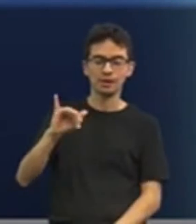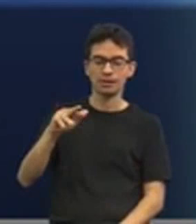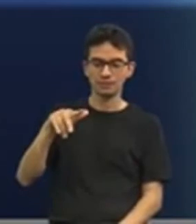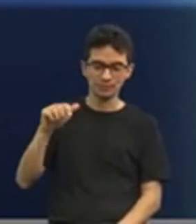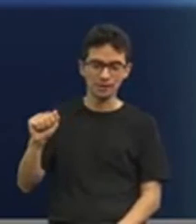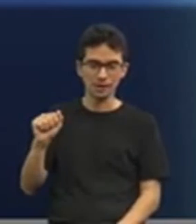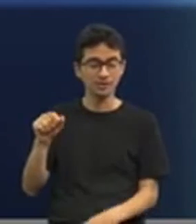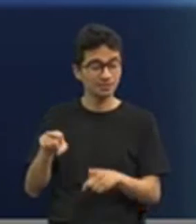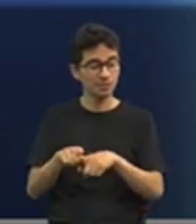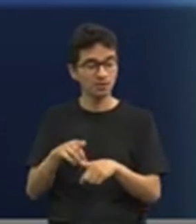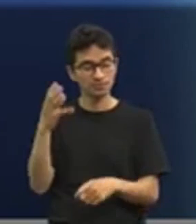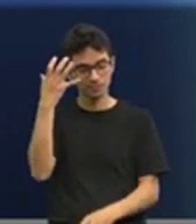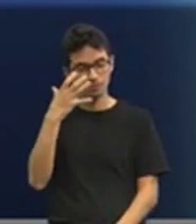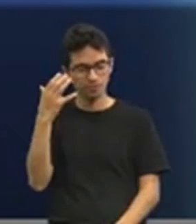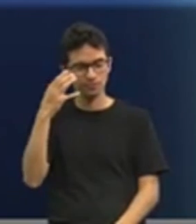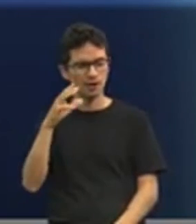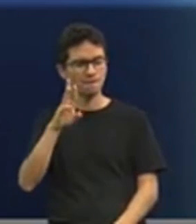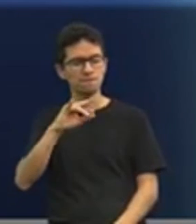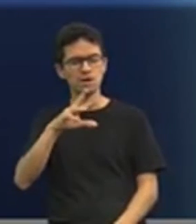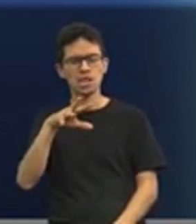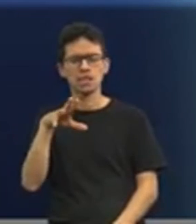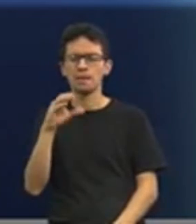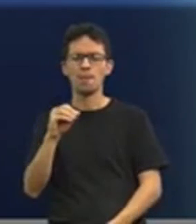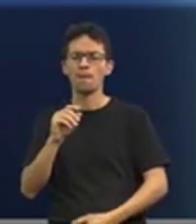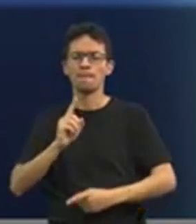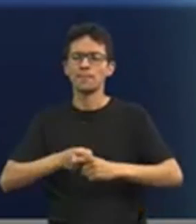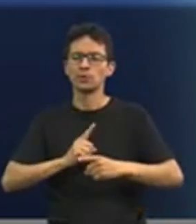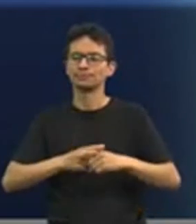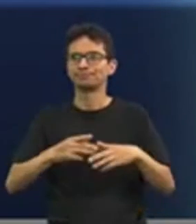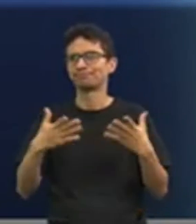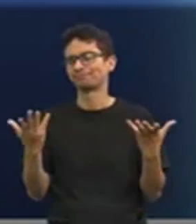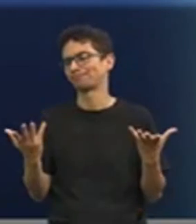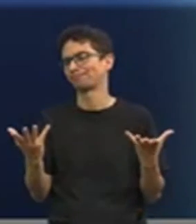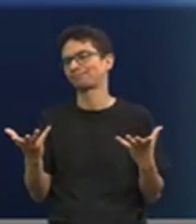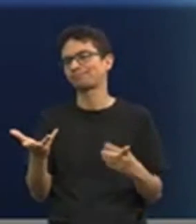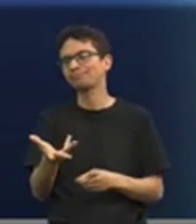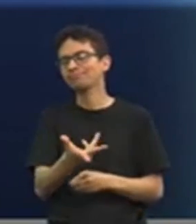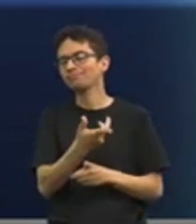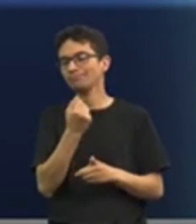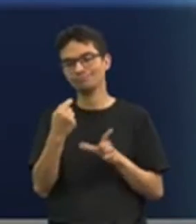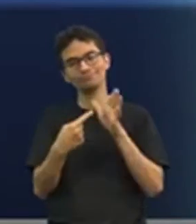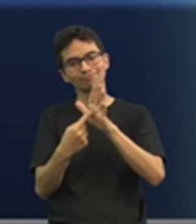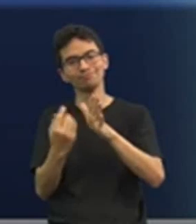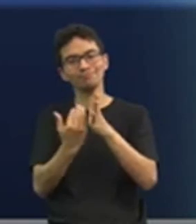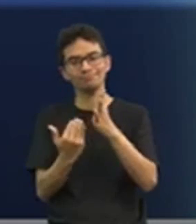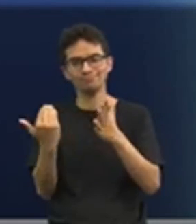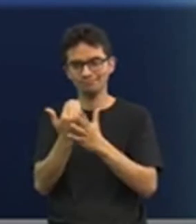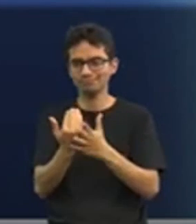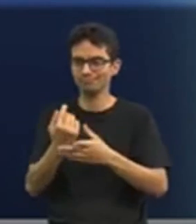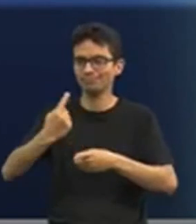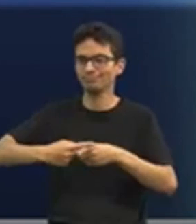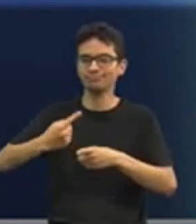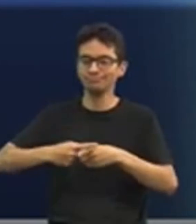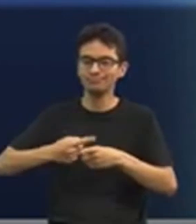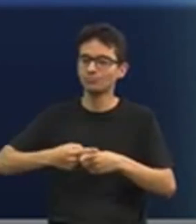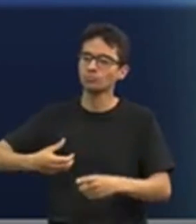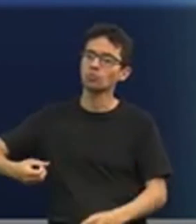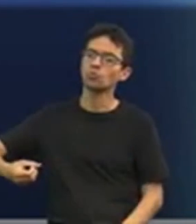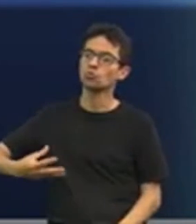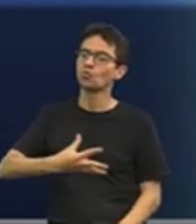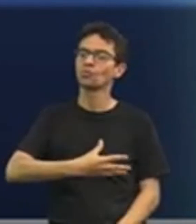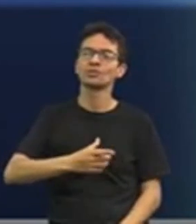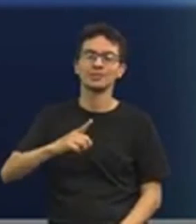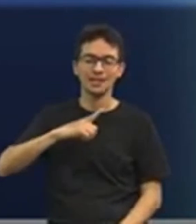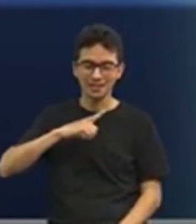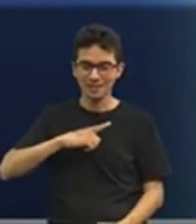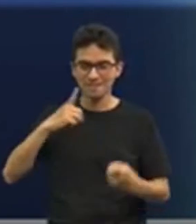e ao romance Caminhos Cruzados Érico Veríssimo porque tal procedimento artístico acentua a crítica do modernismo a